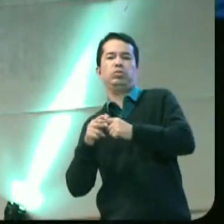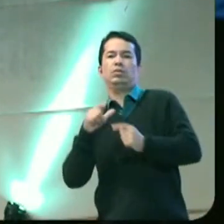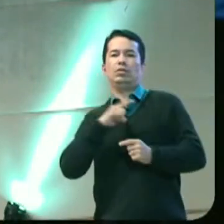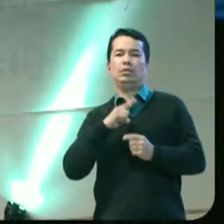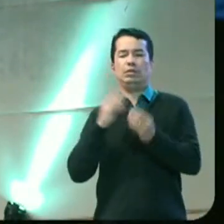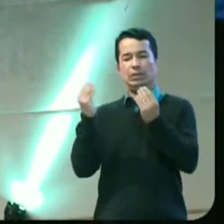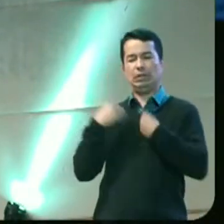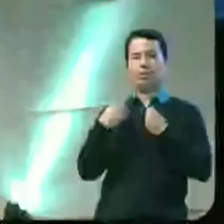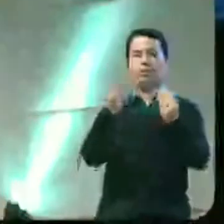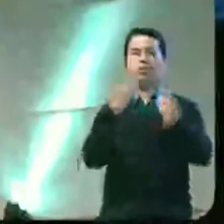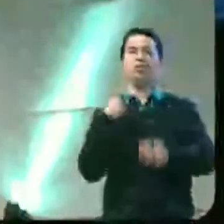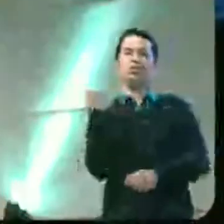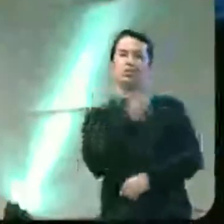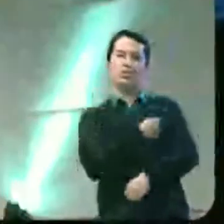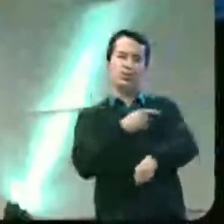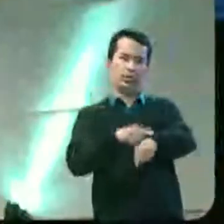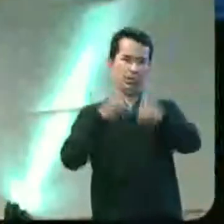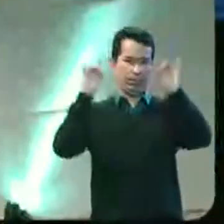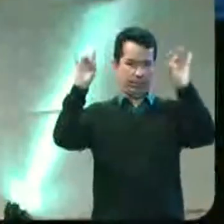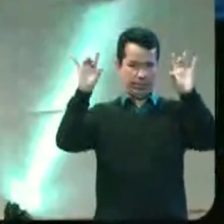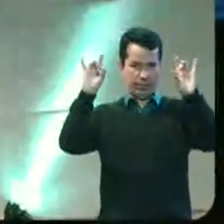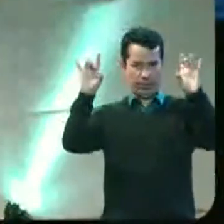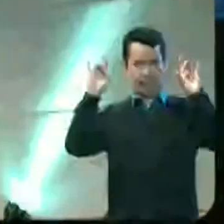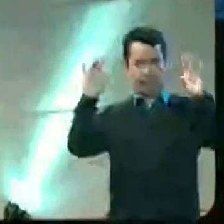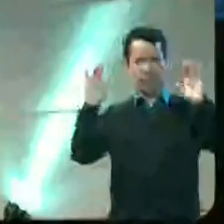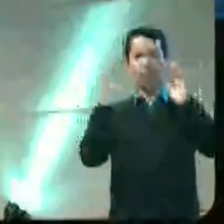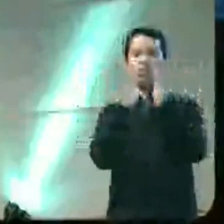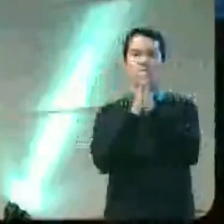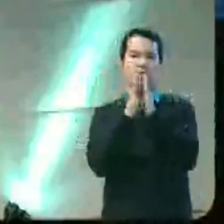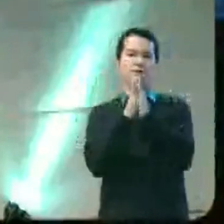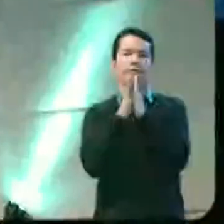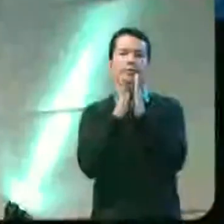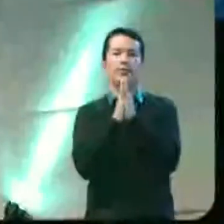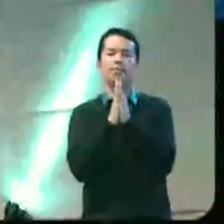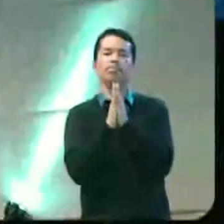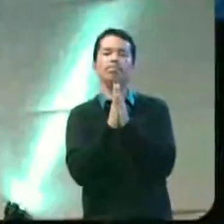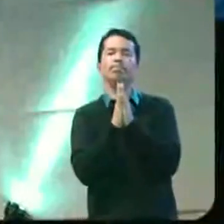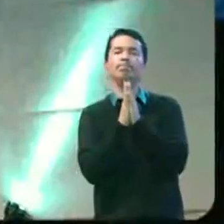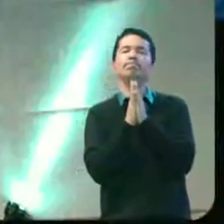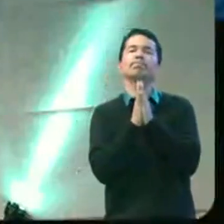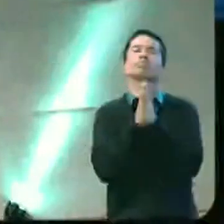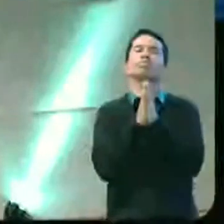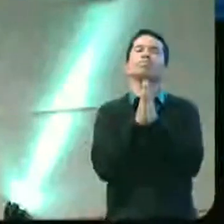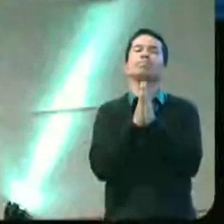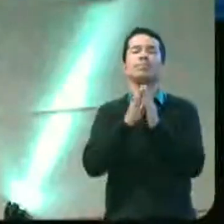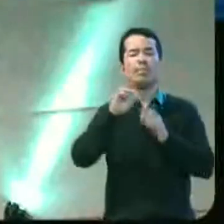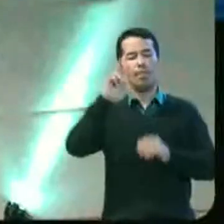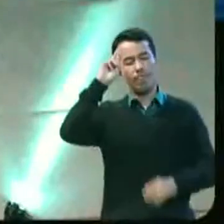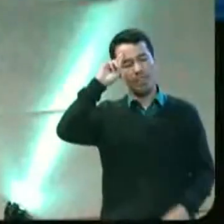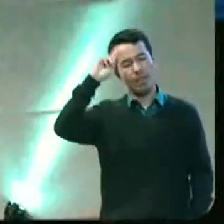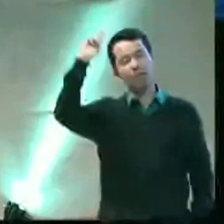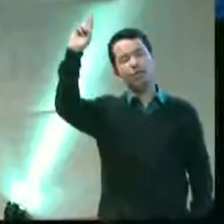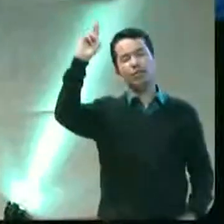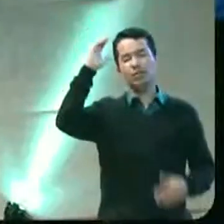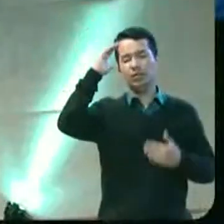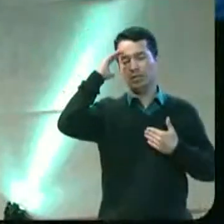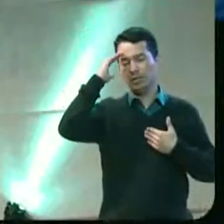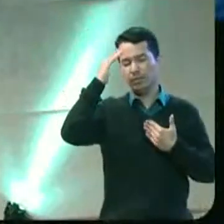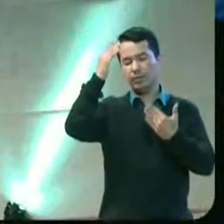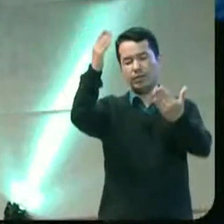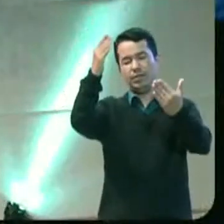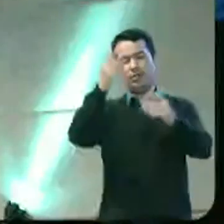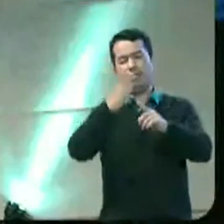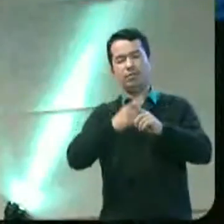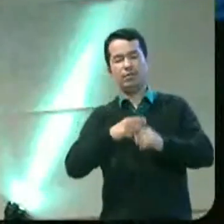uma vez, fechar seus olhos e a gente orar juntos nesse tempo. Senhor, muito obrigado, Pai, porque o nosso